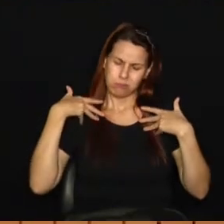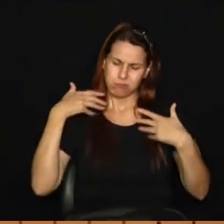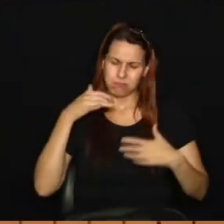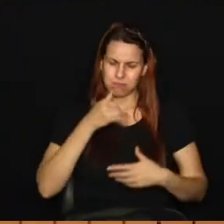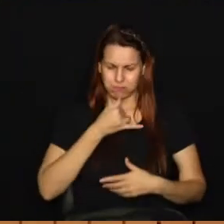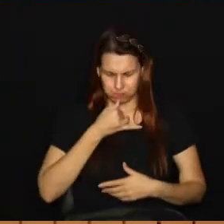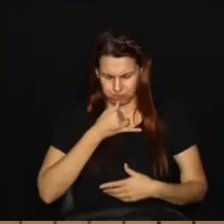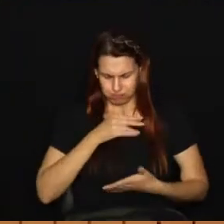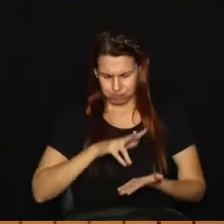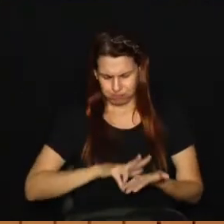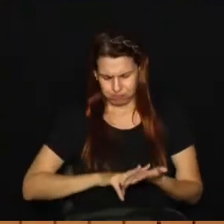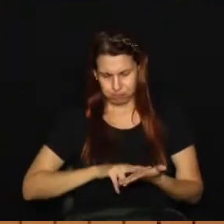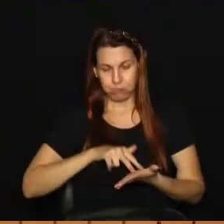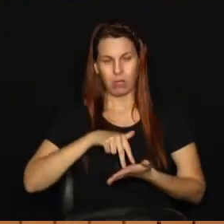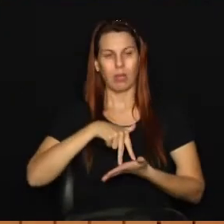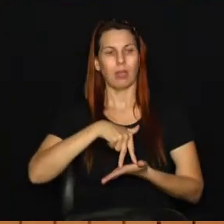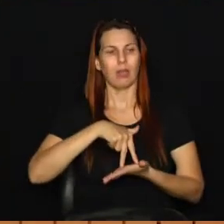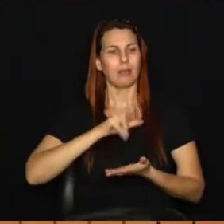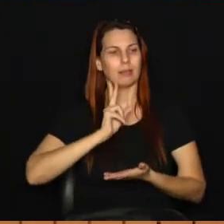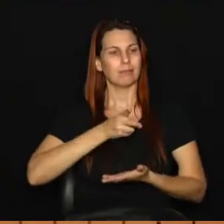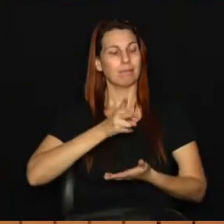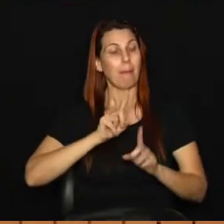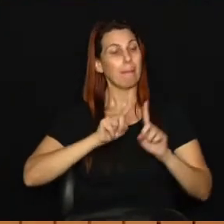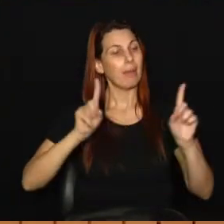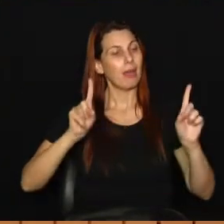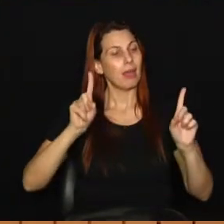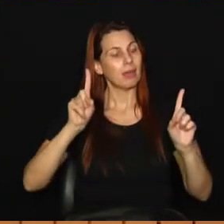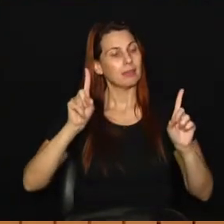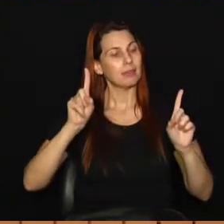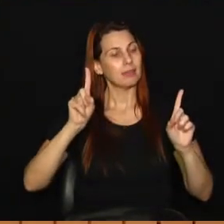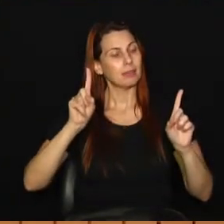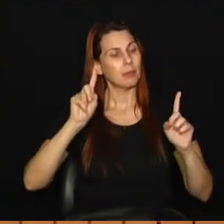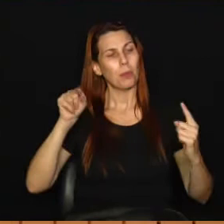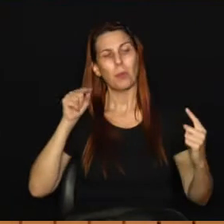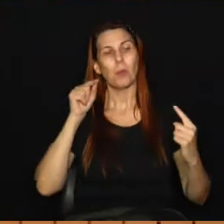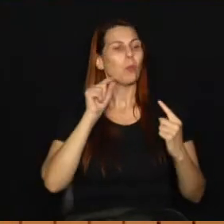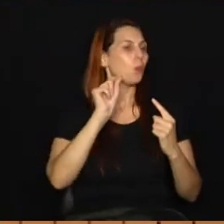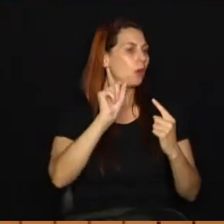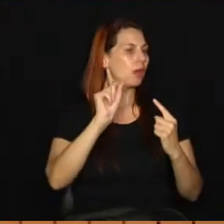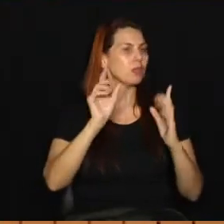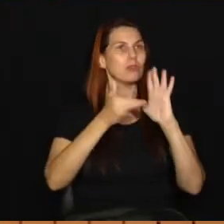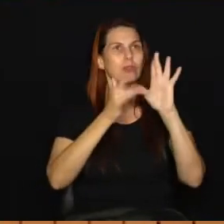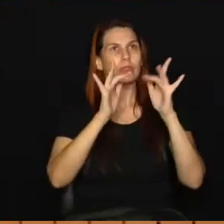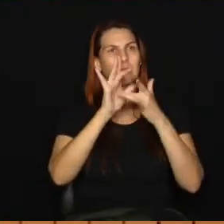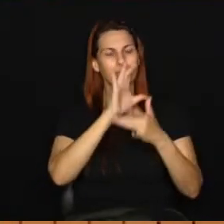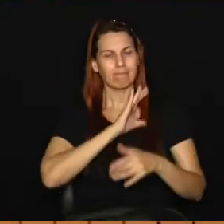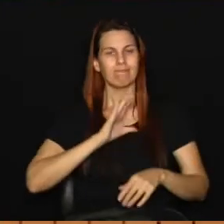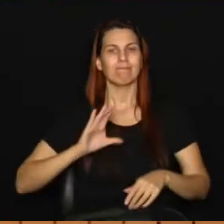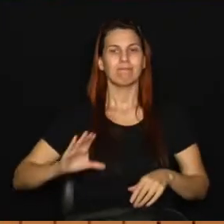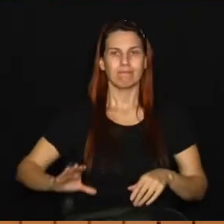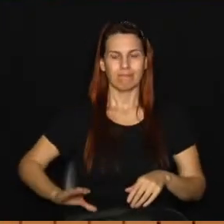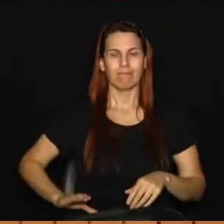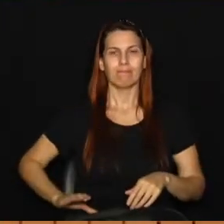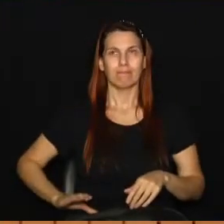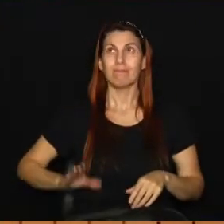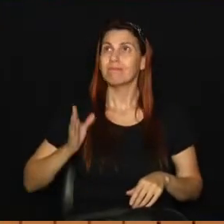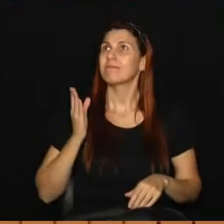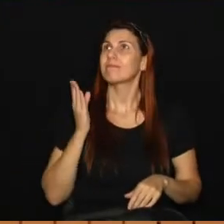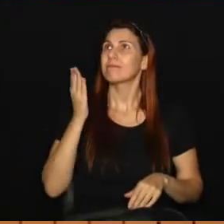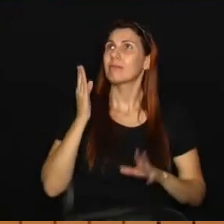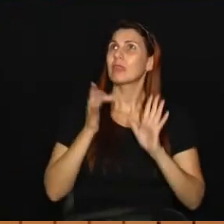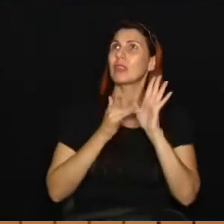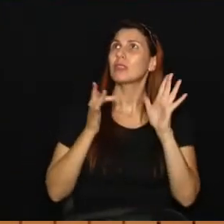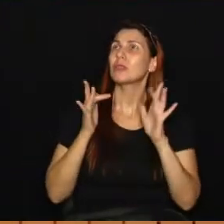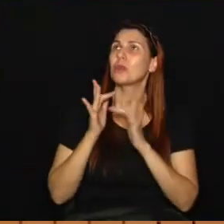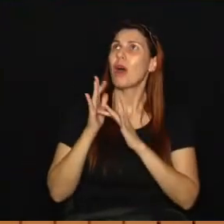caímos, levantamos, mas um só é o propósito, é Jesus Cristo. É Ele, é por